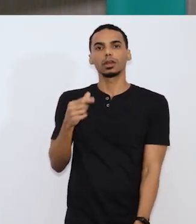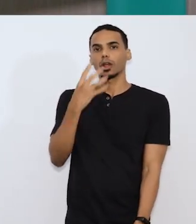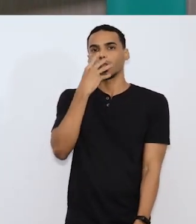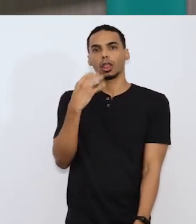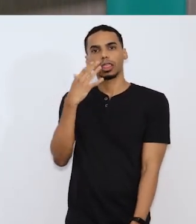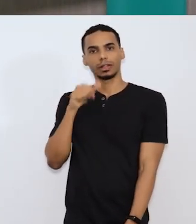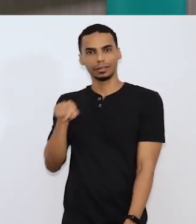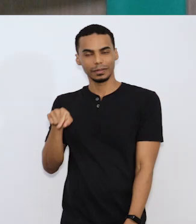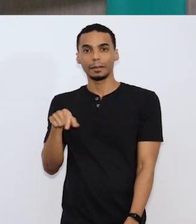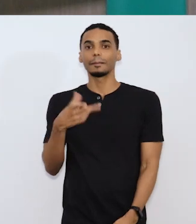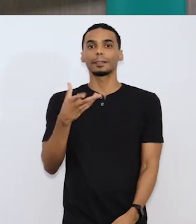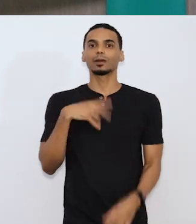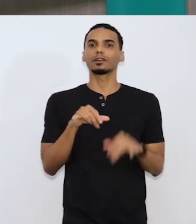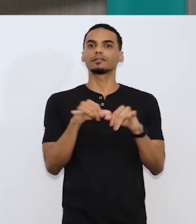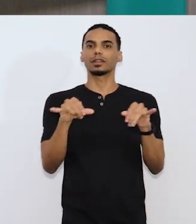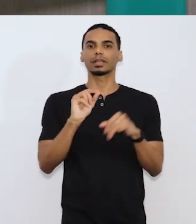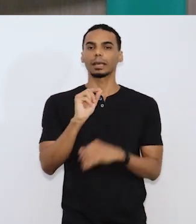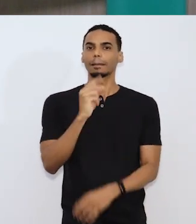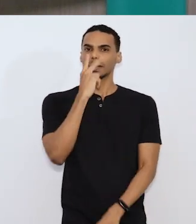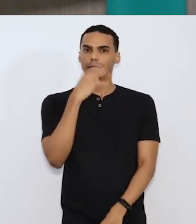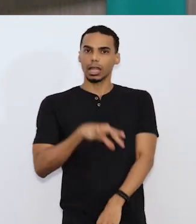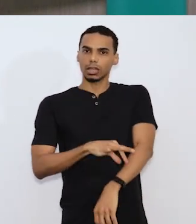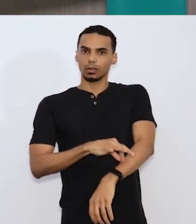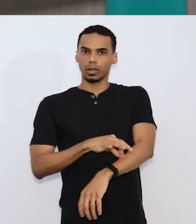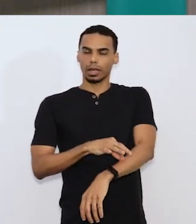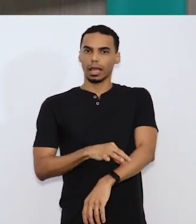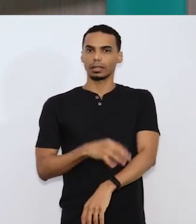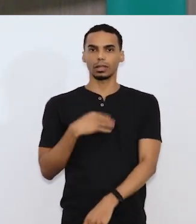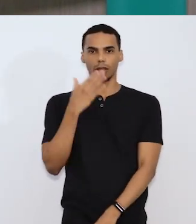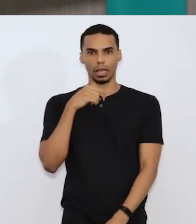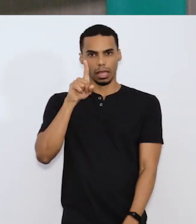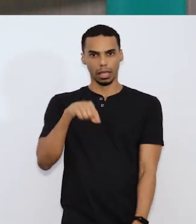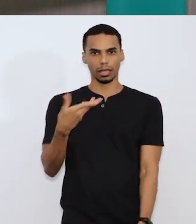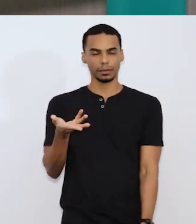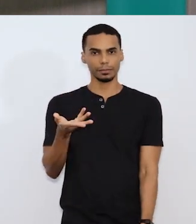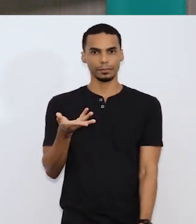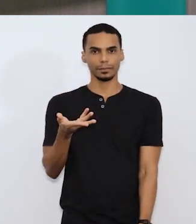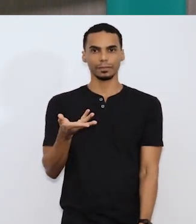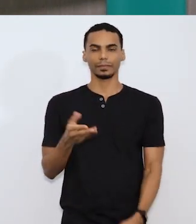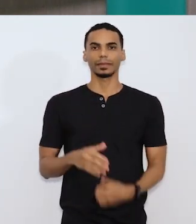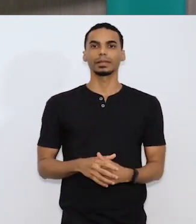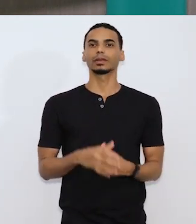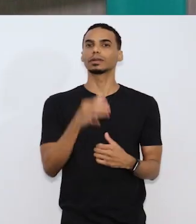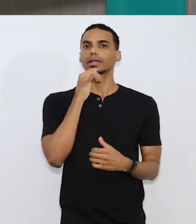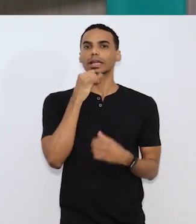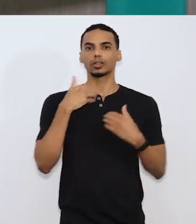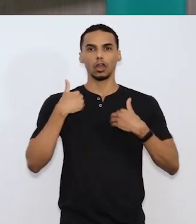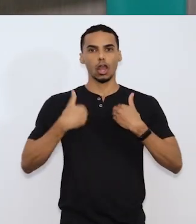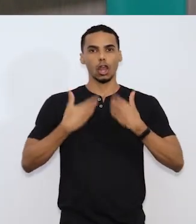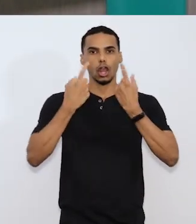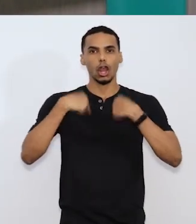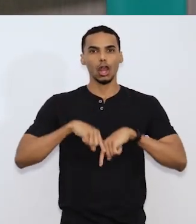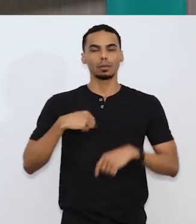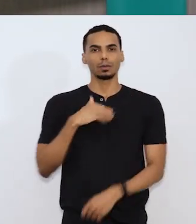diz, para essa imprensa, nós somos carne de imprensa? É isso que nós somos? Vocês se utilizam dos nossos corpos, da